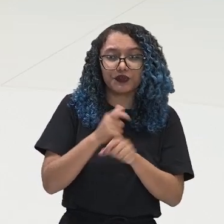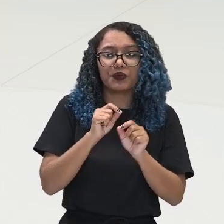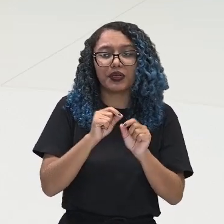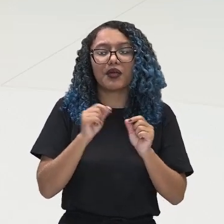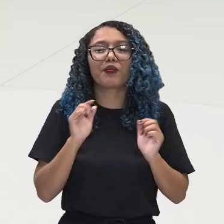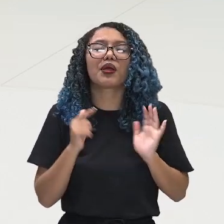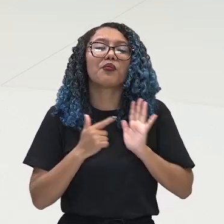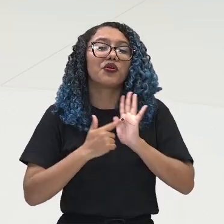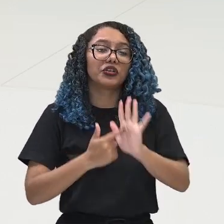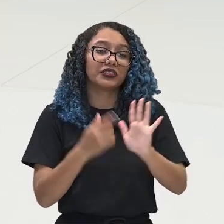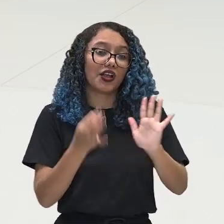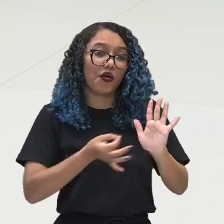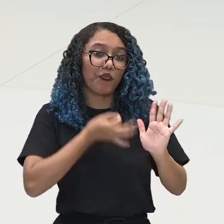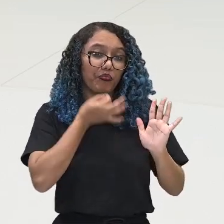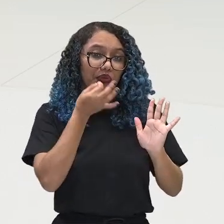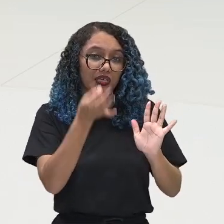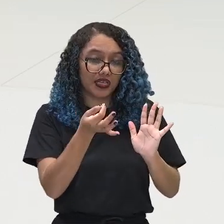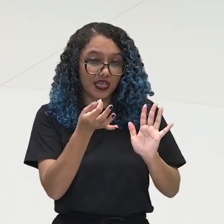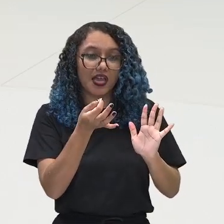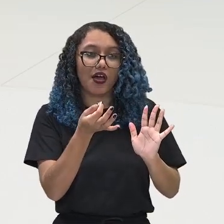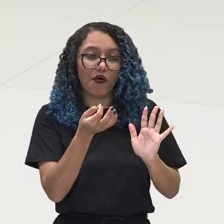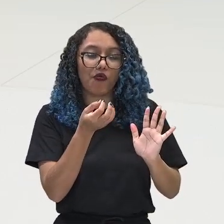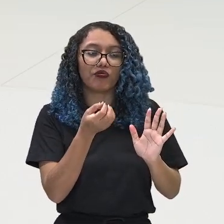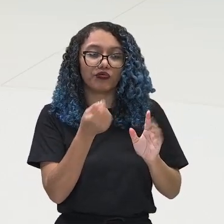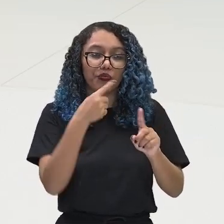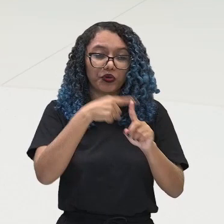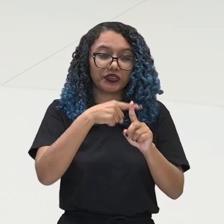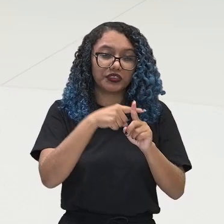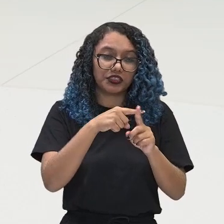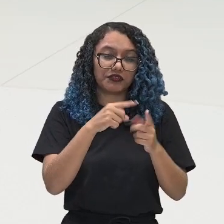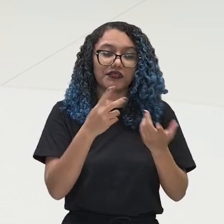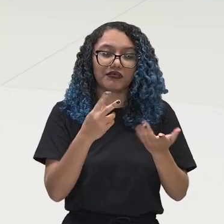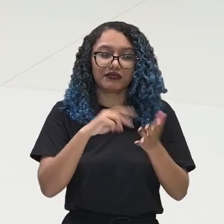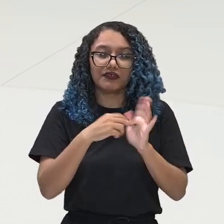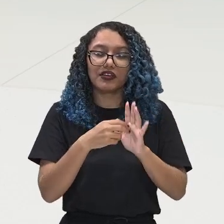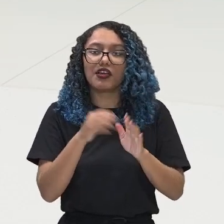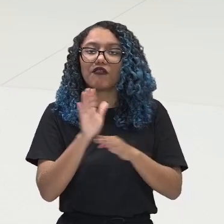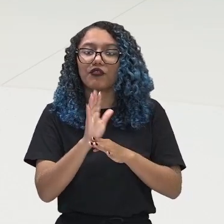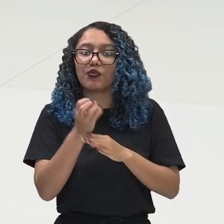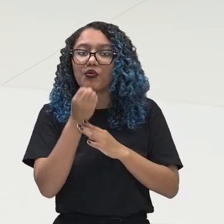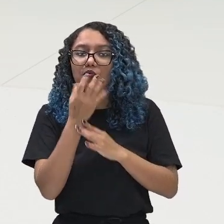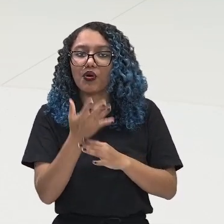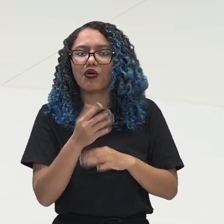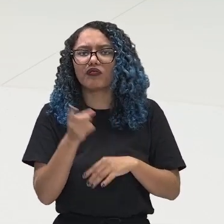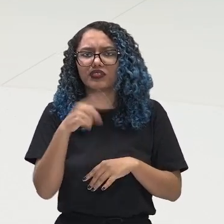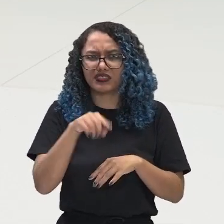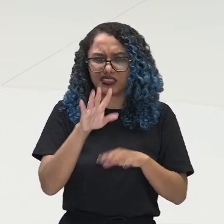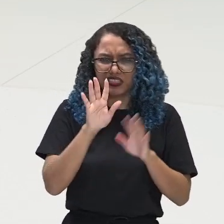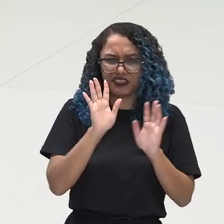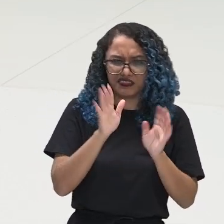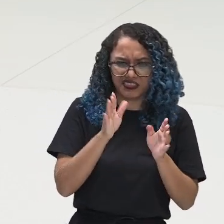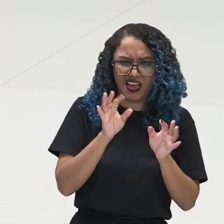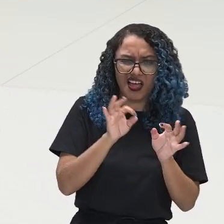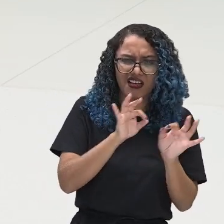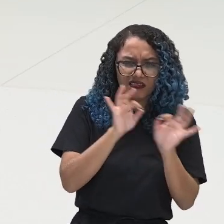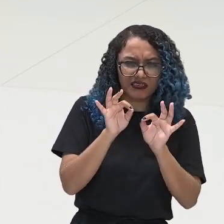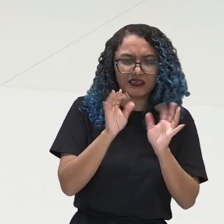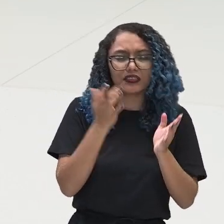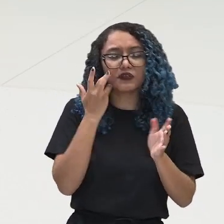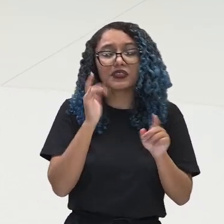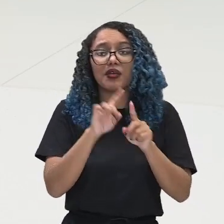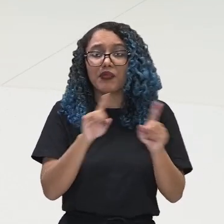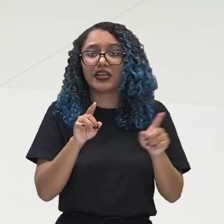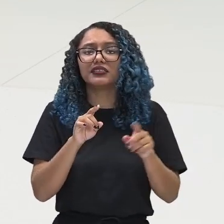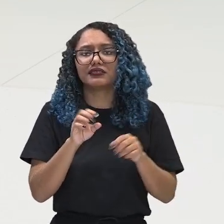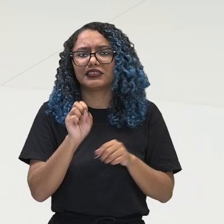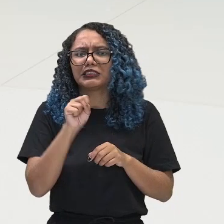opinião, que no caso aí é positiva, de que o filme é bom, deve ser assistido. Não sei se vocês já assistiram a esse filme, né? Mas é um filme muito